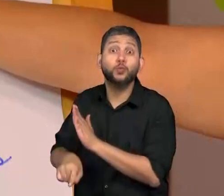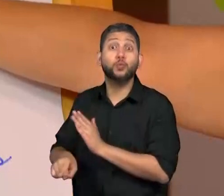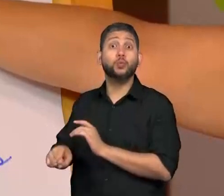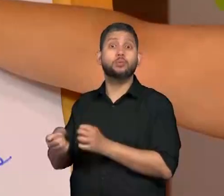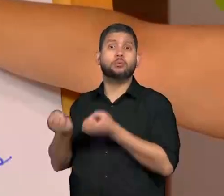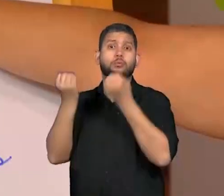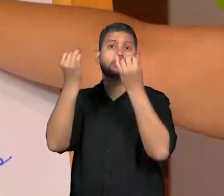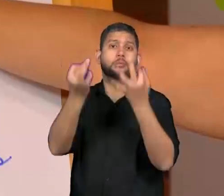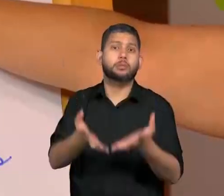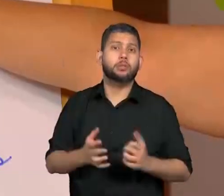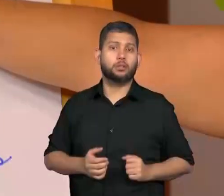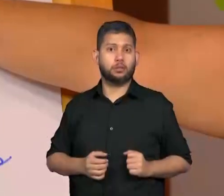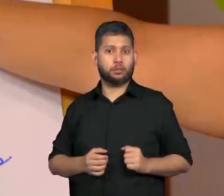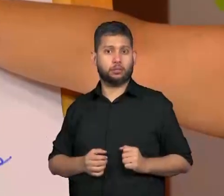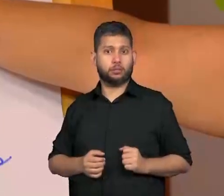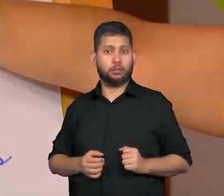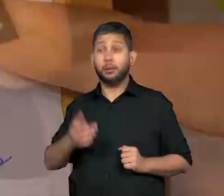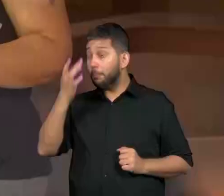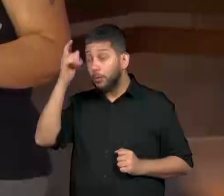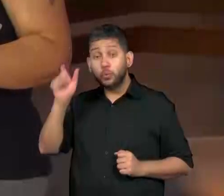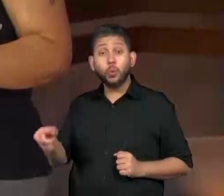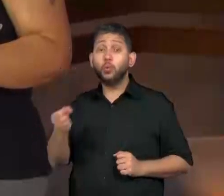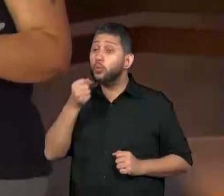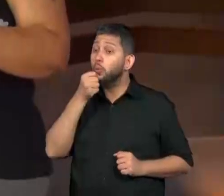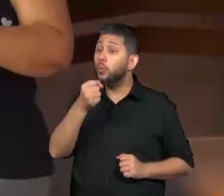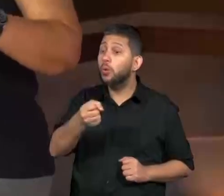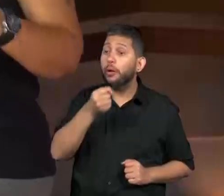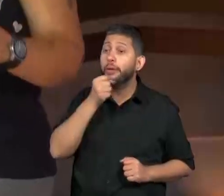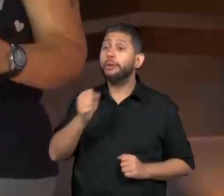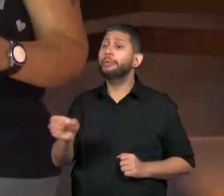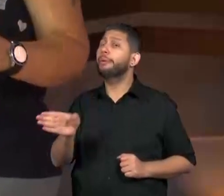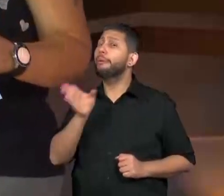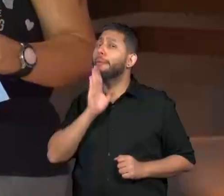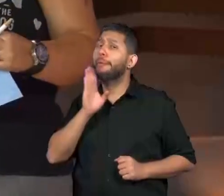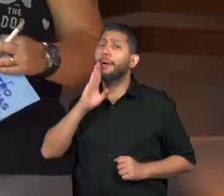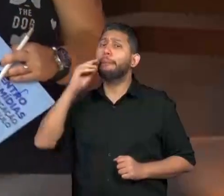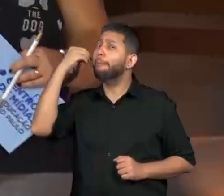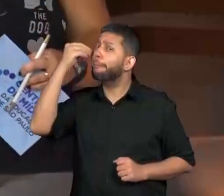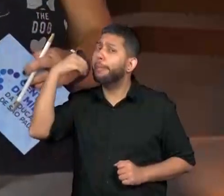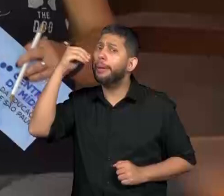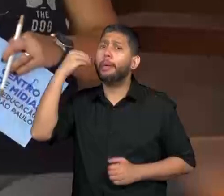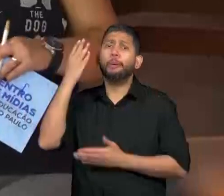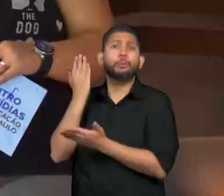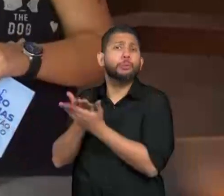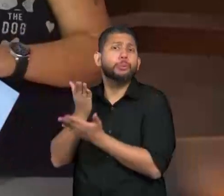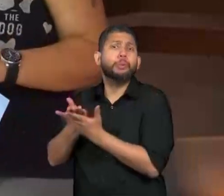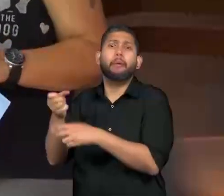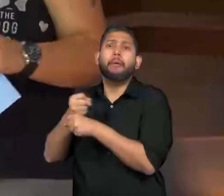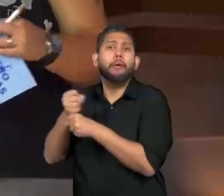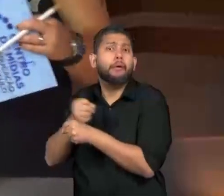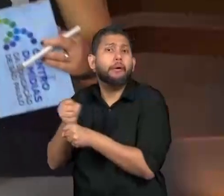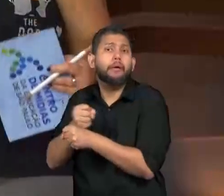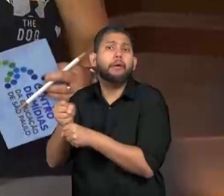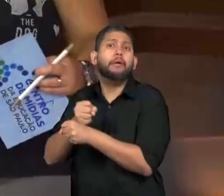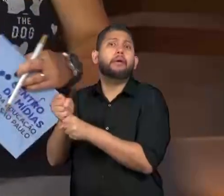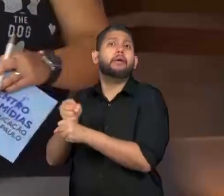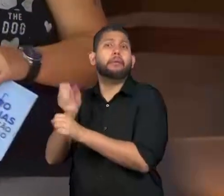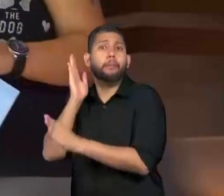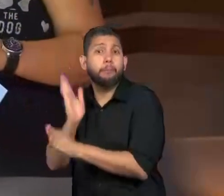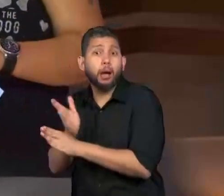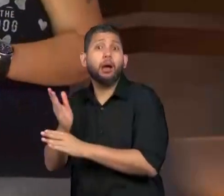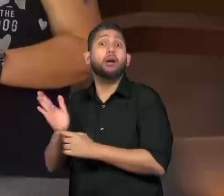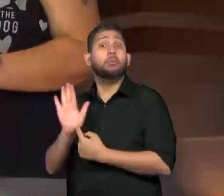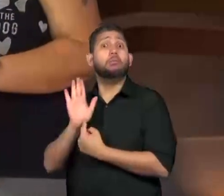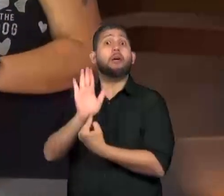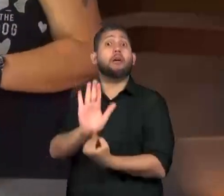dando uma declaração, ou mesmo um jornalista que fez a entrevista que vai citar um cientista ali, um matemático